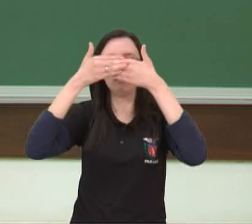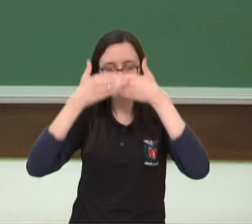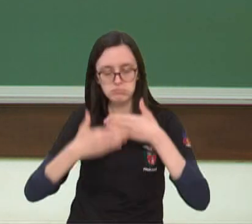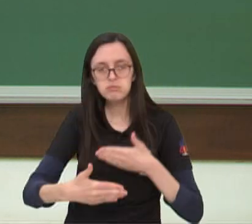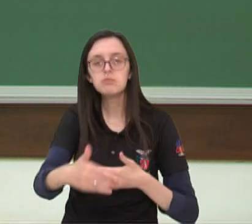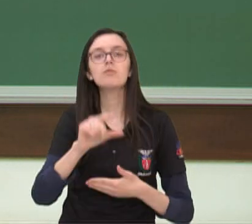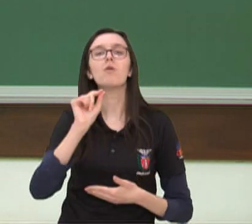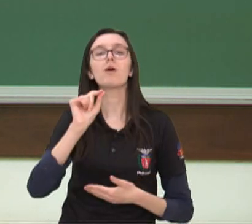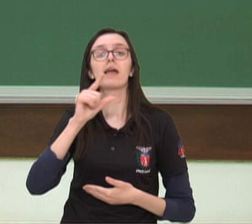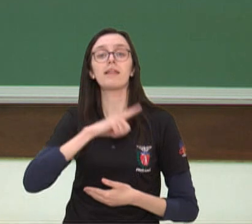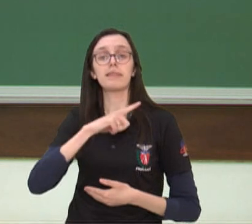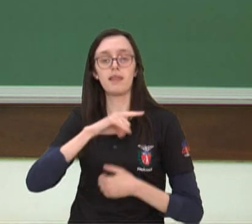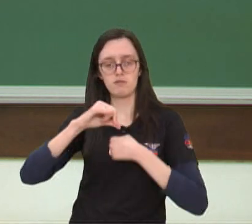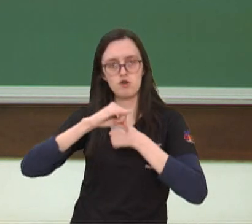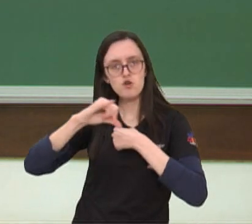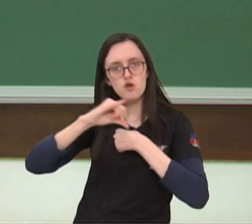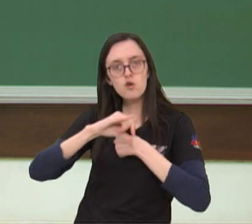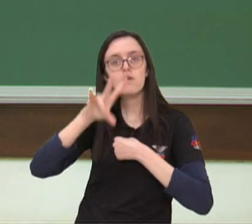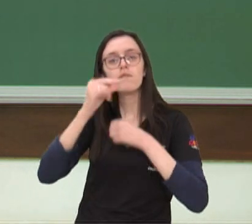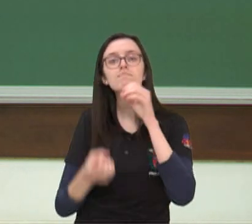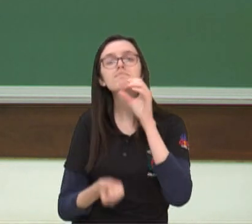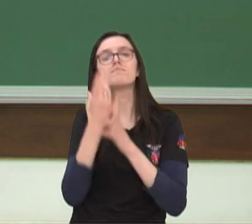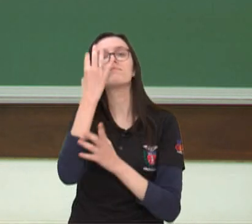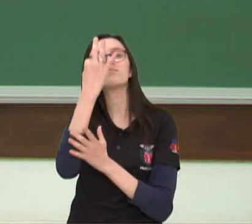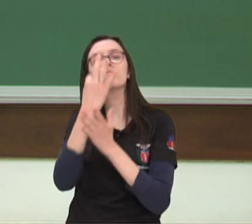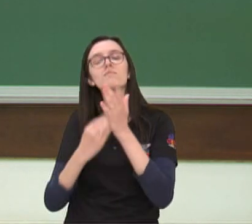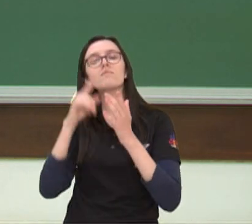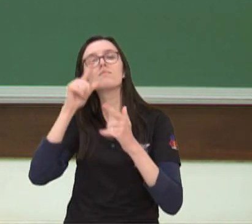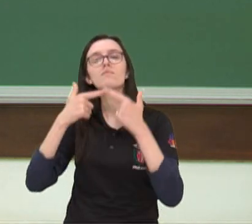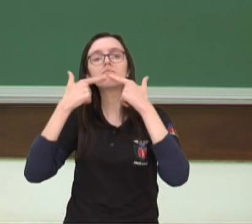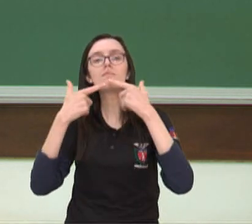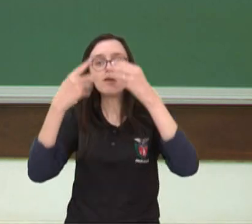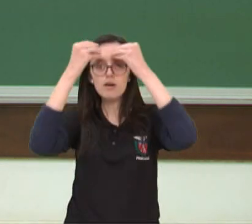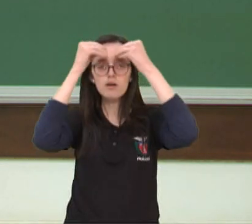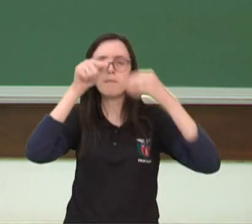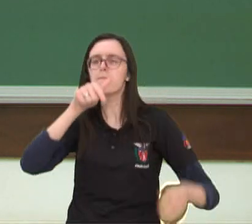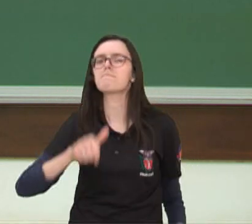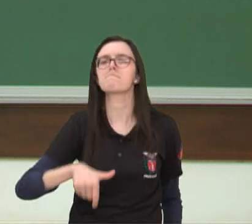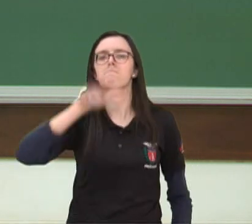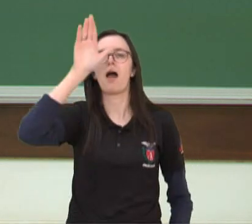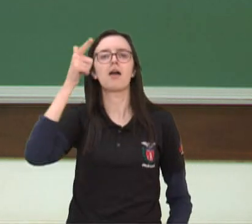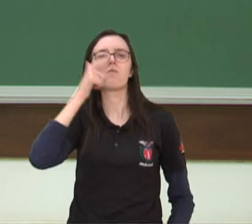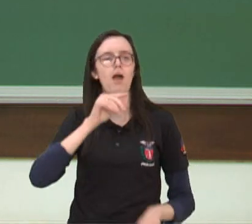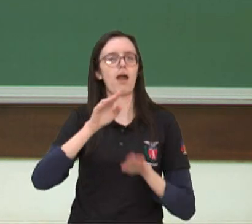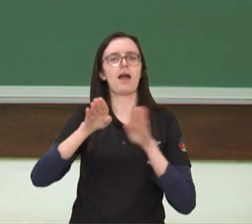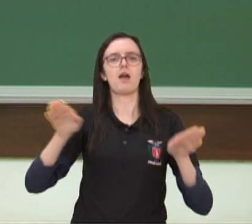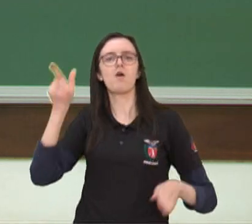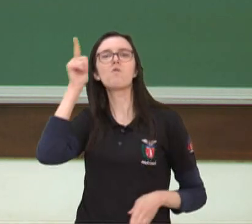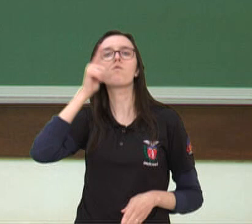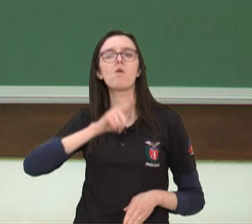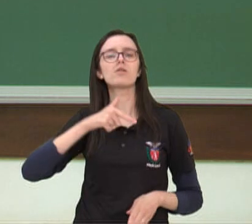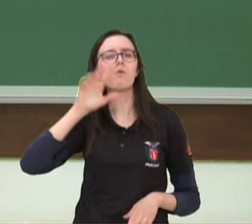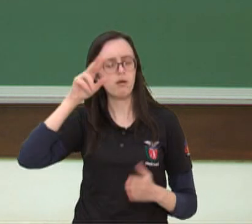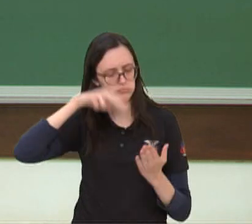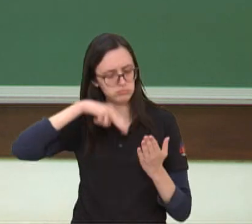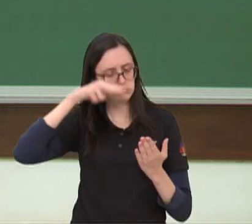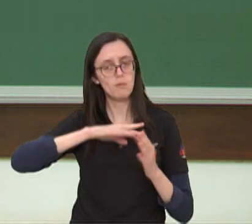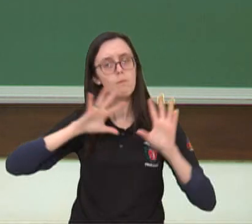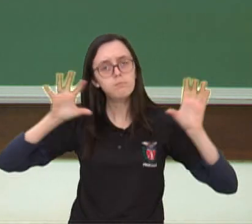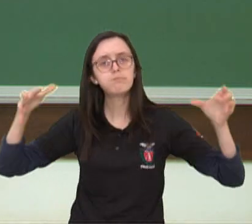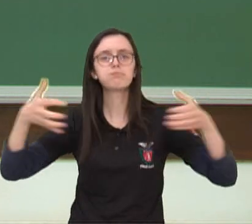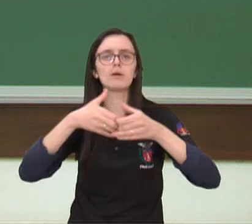notícia, o cronista vai criar um texto com uma linguagem ainda mais acessível para alcançar um